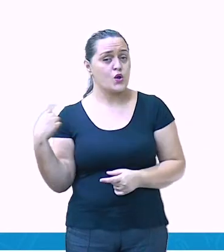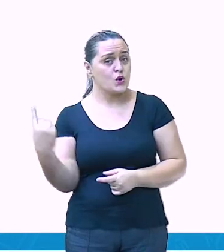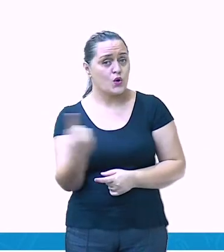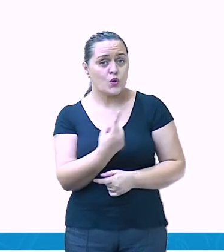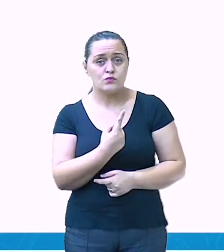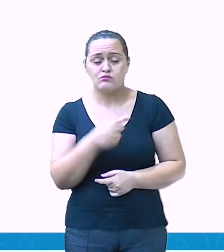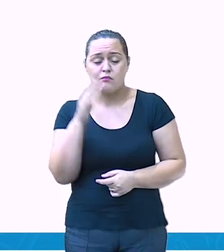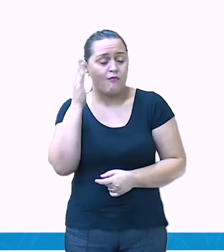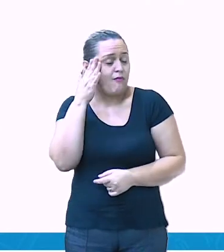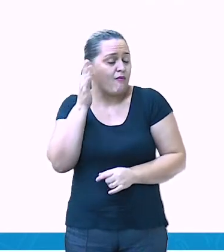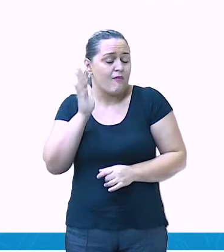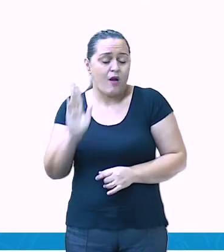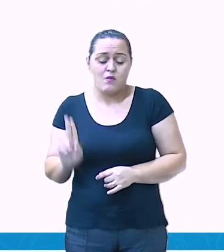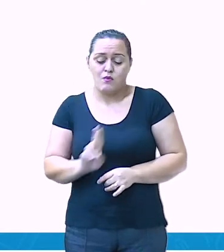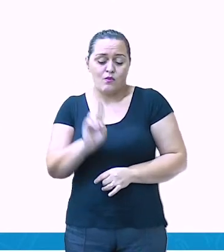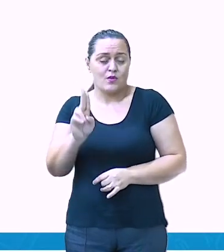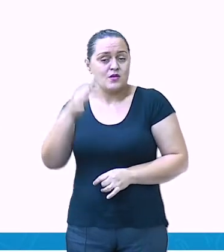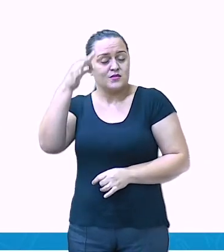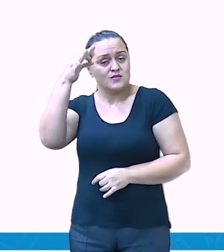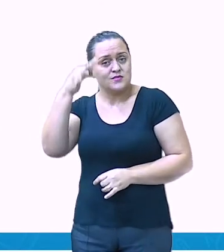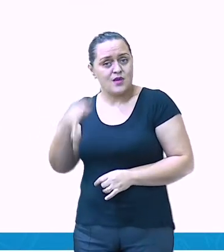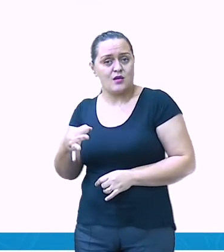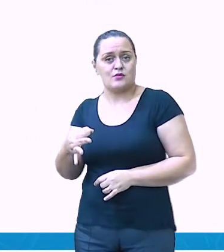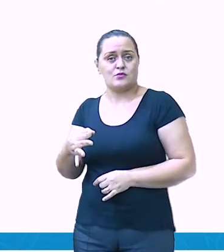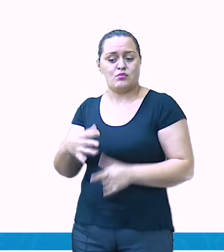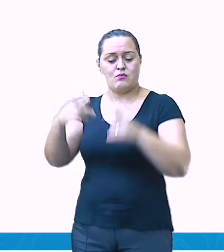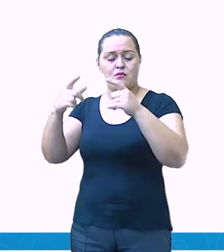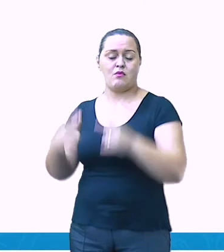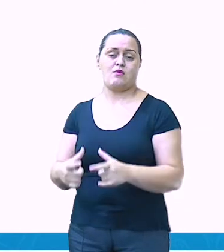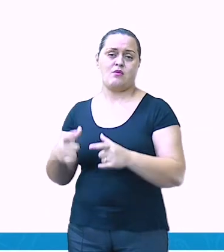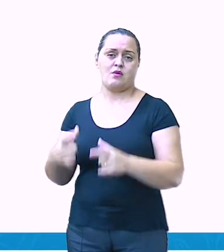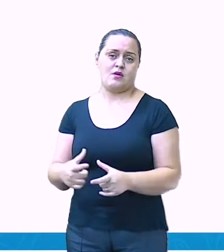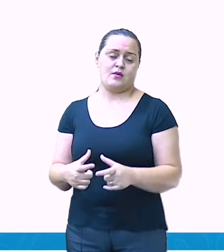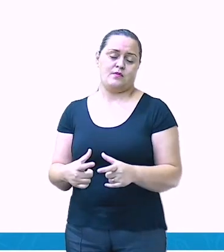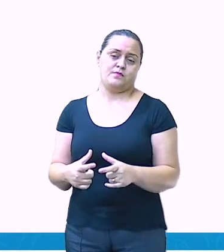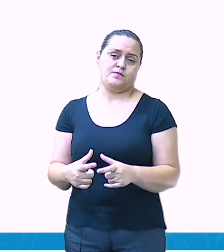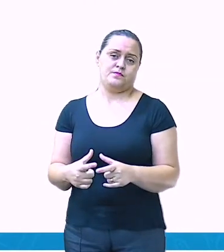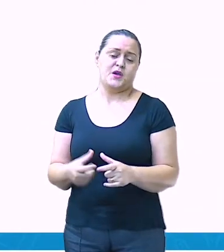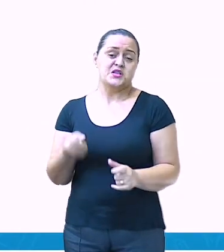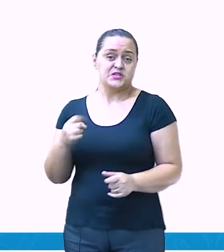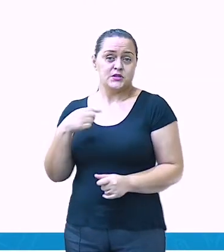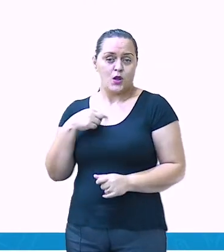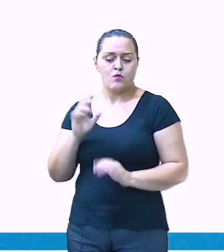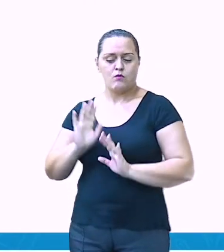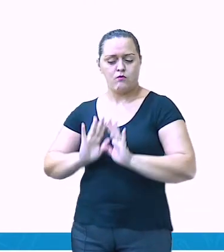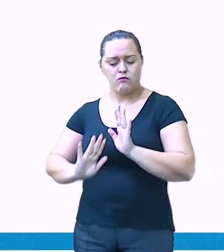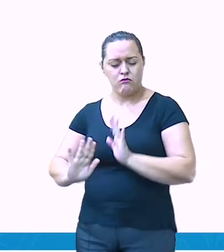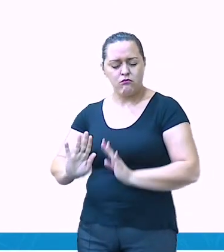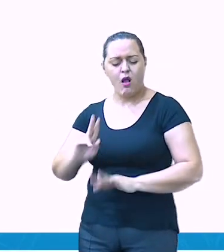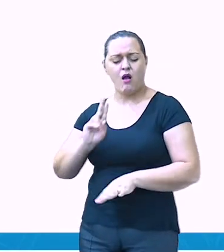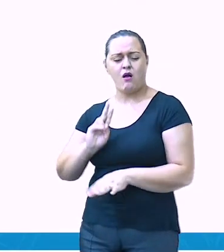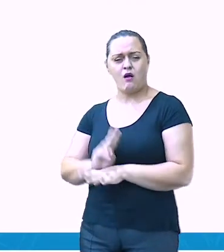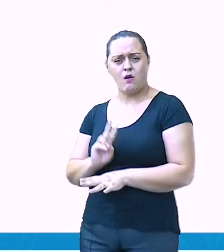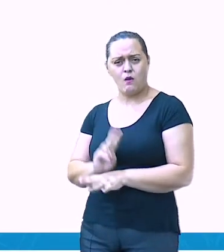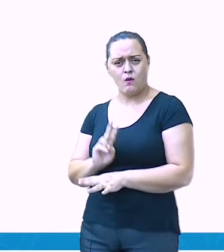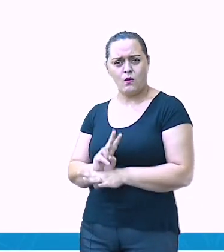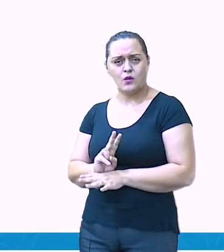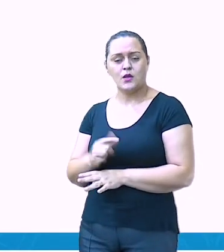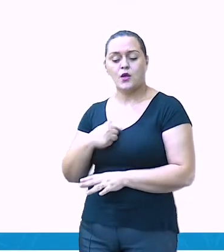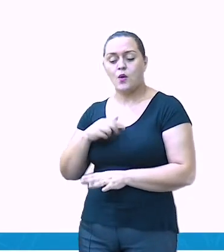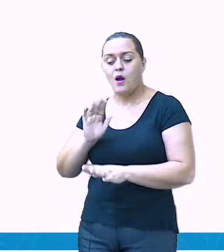meu espaço. Se eu não cuido do meu espaço, eu posso sim estar